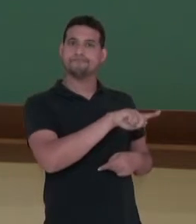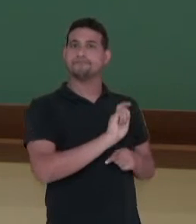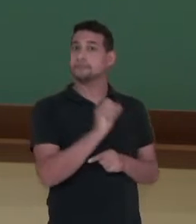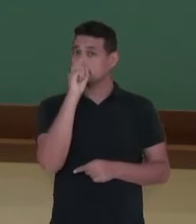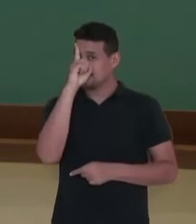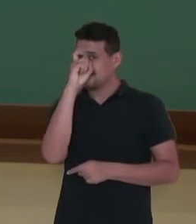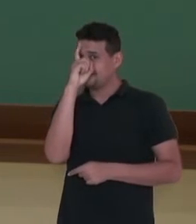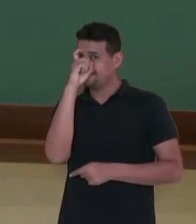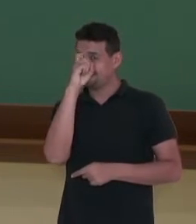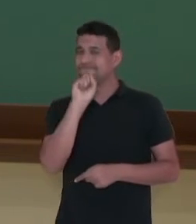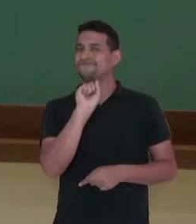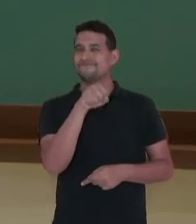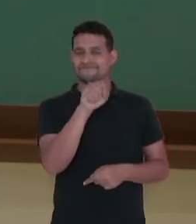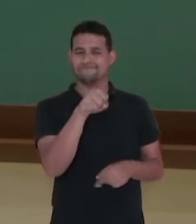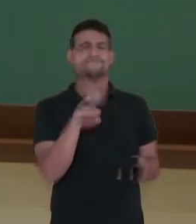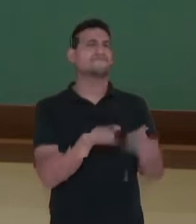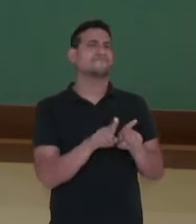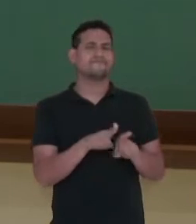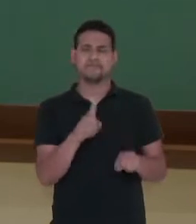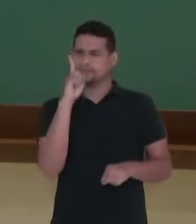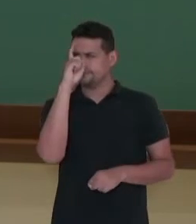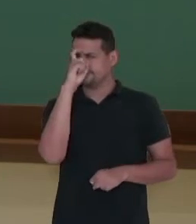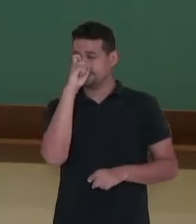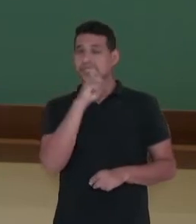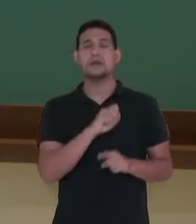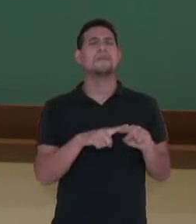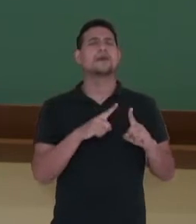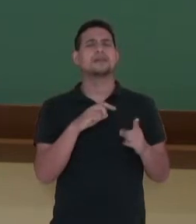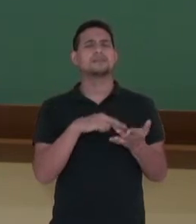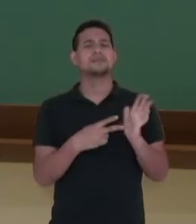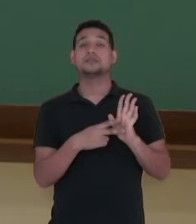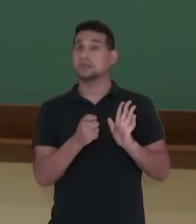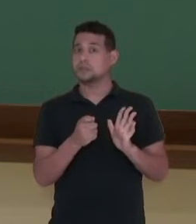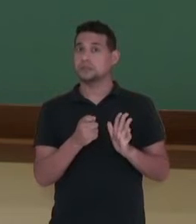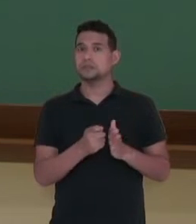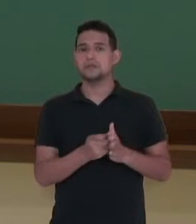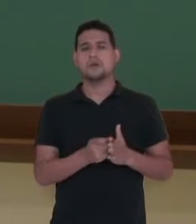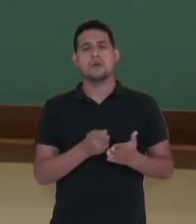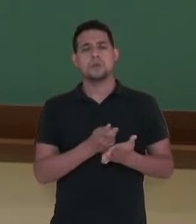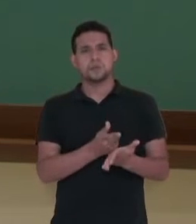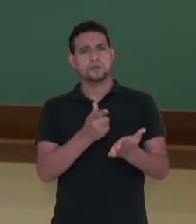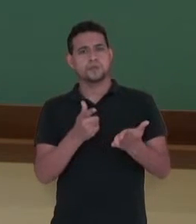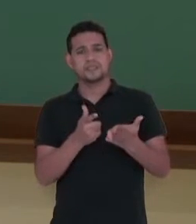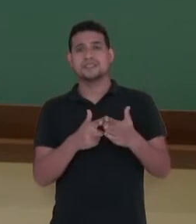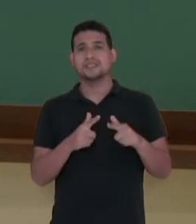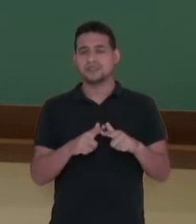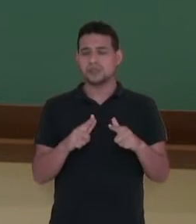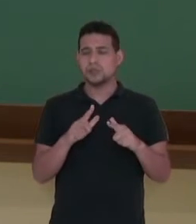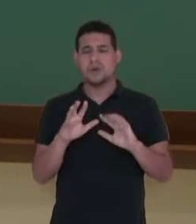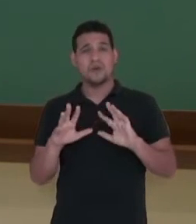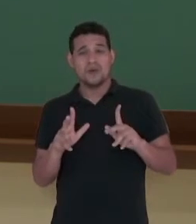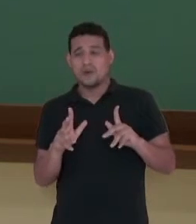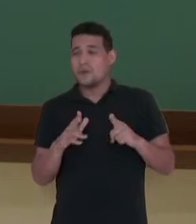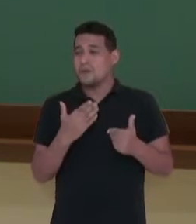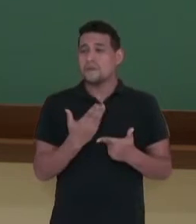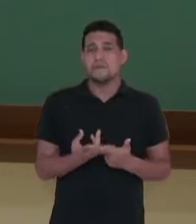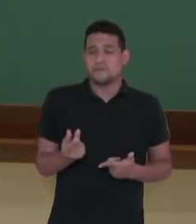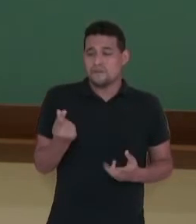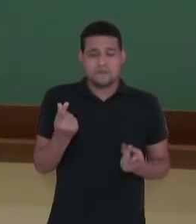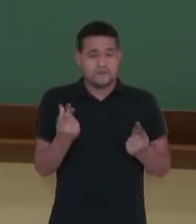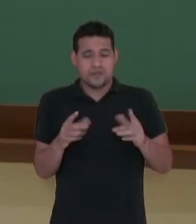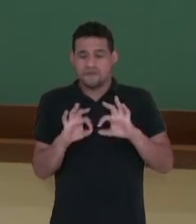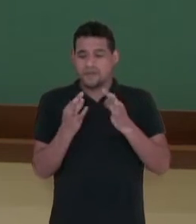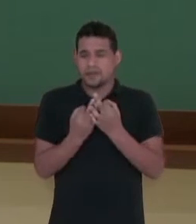fue llevada al manicomio, le quitaron su herencia, tiraram a sua herança de